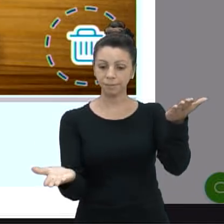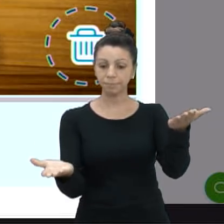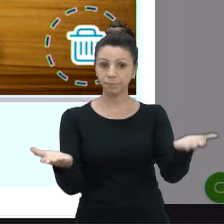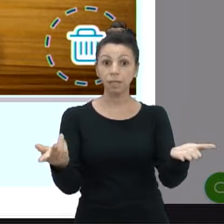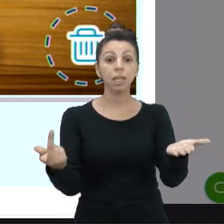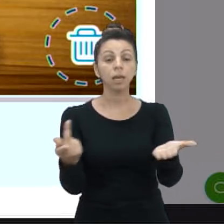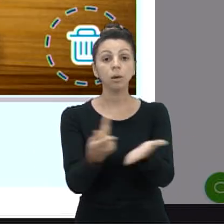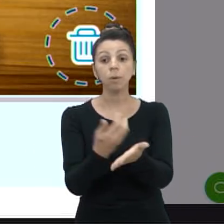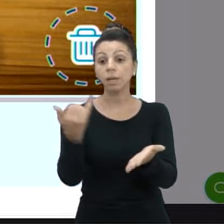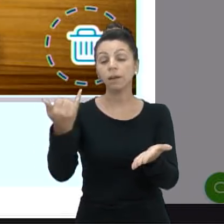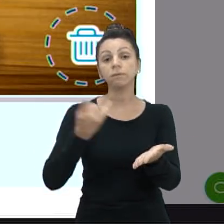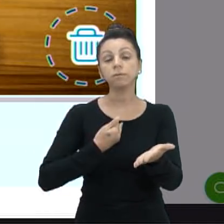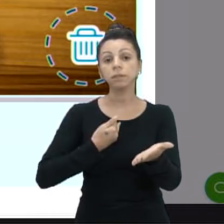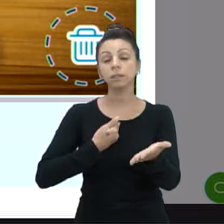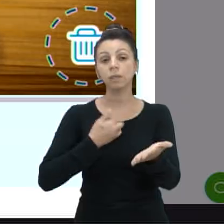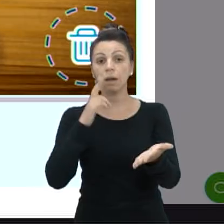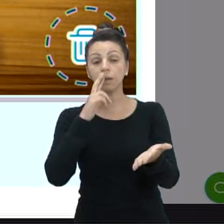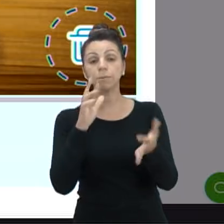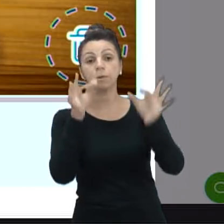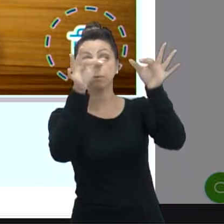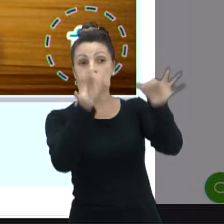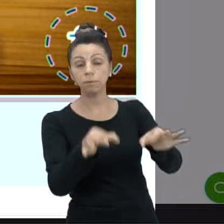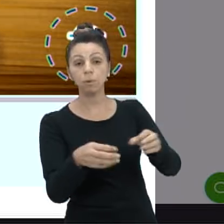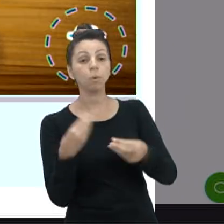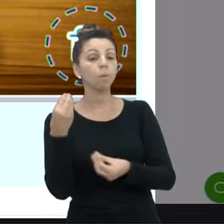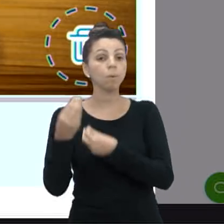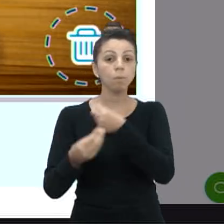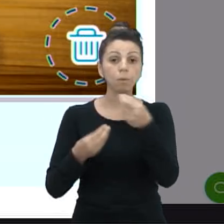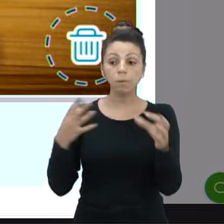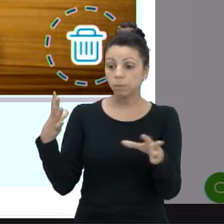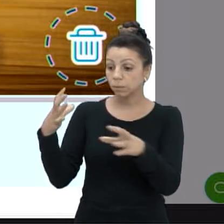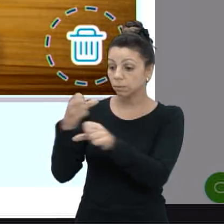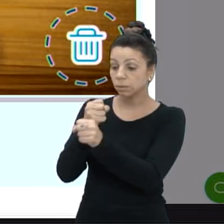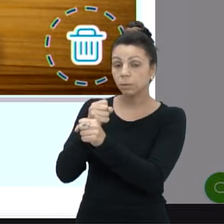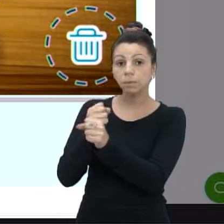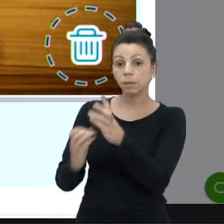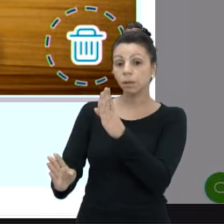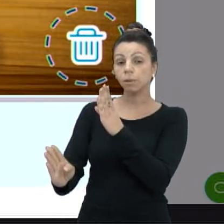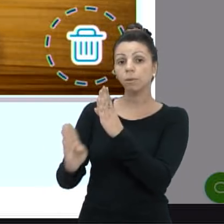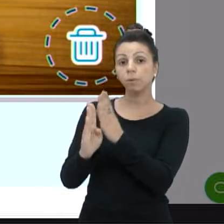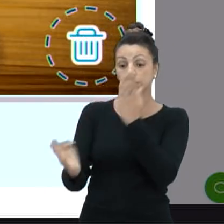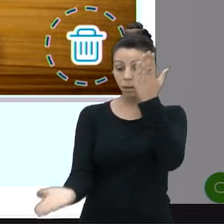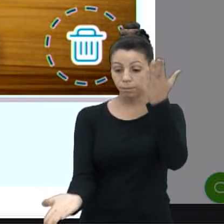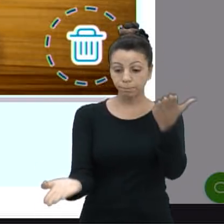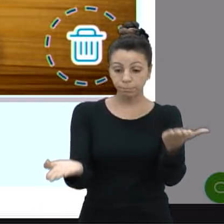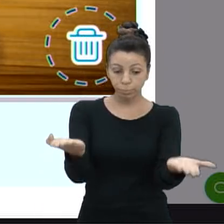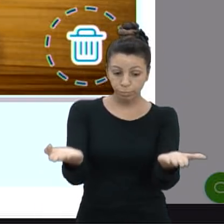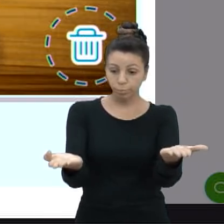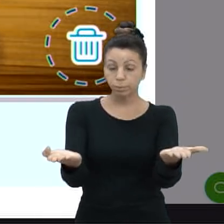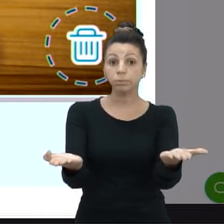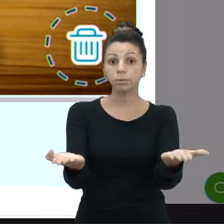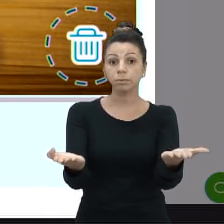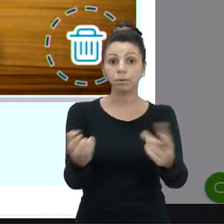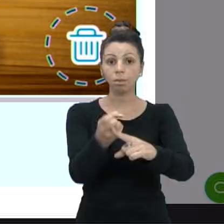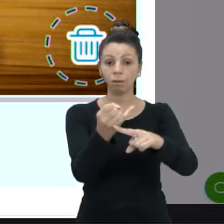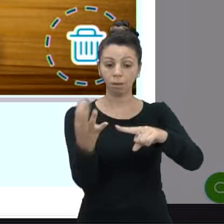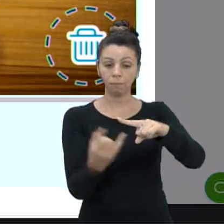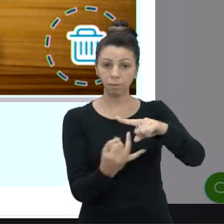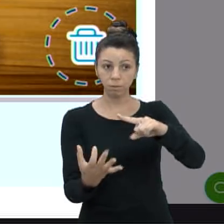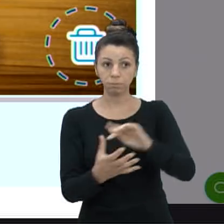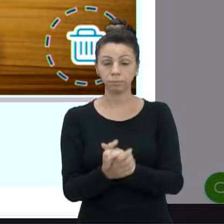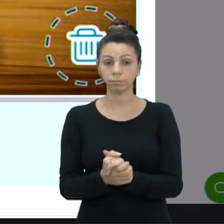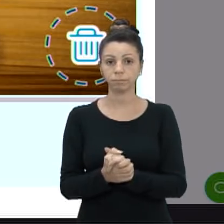ele vai mostrar para vocês como vocês têm que somar para encontrar a medida certa daquela fração. O